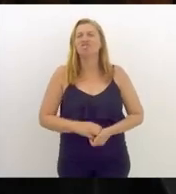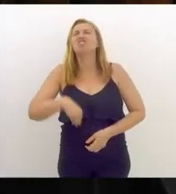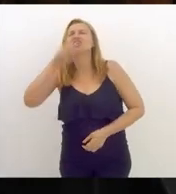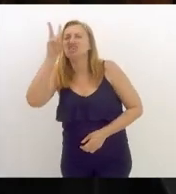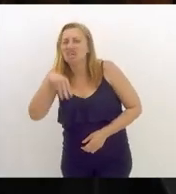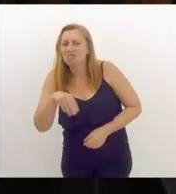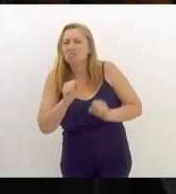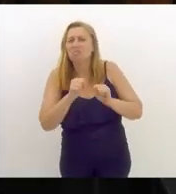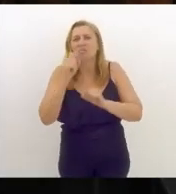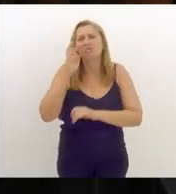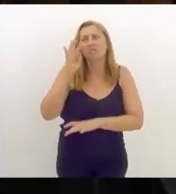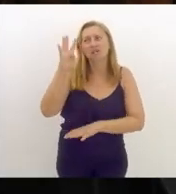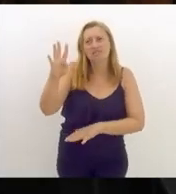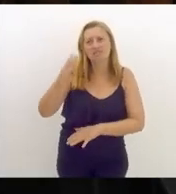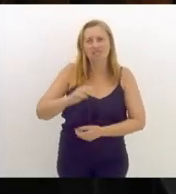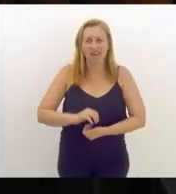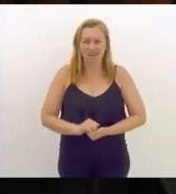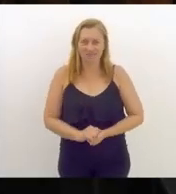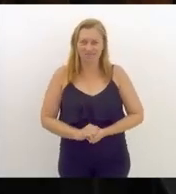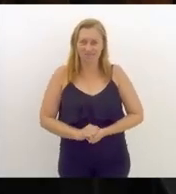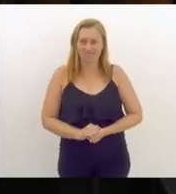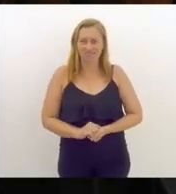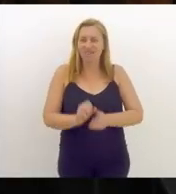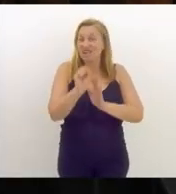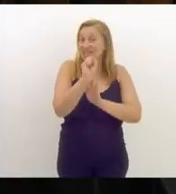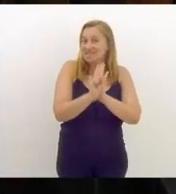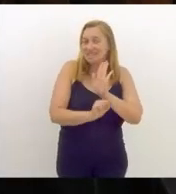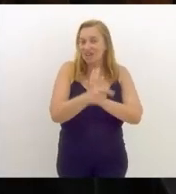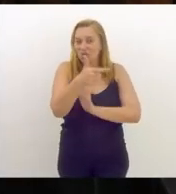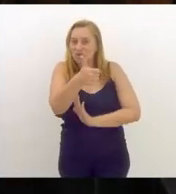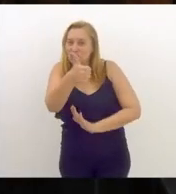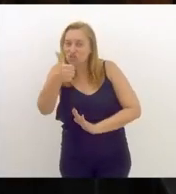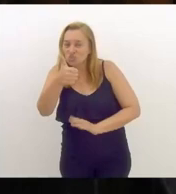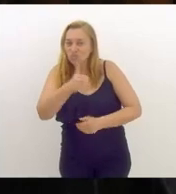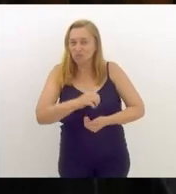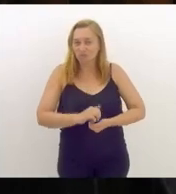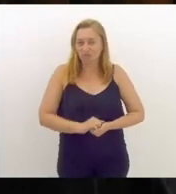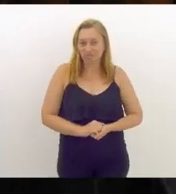imaginar que em pleno século 21